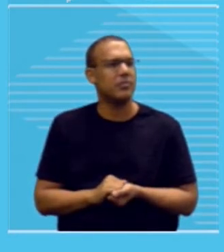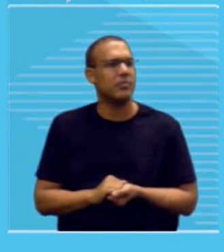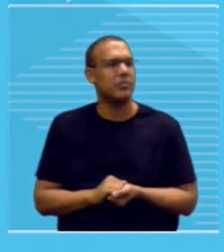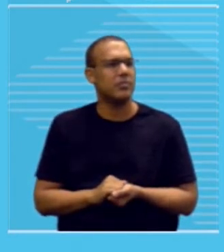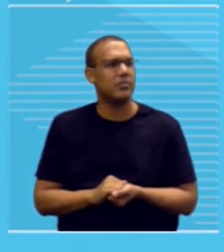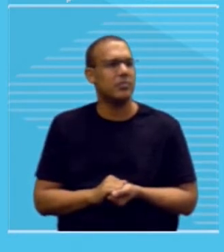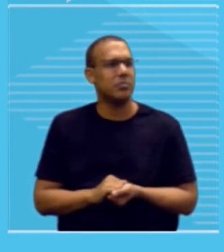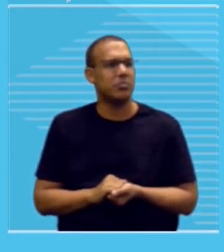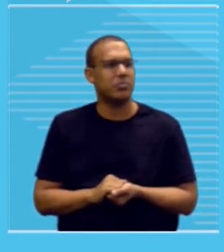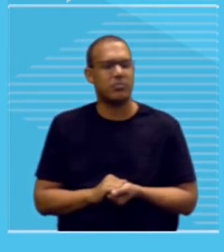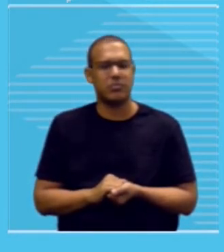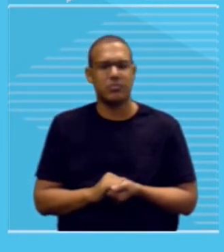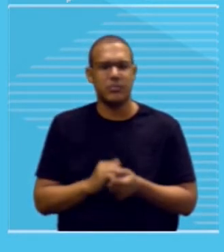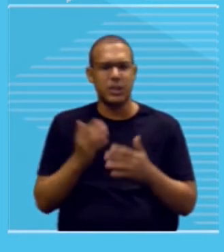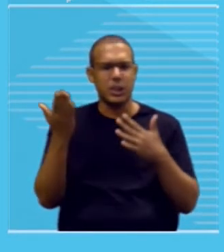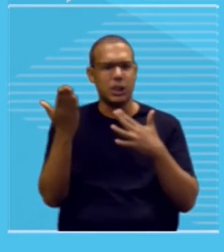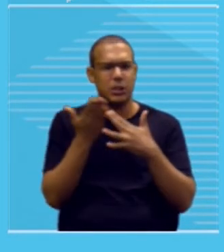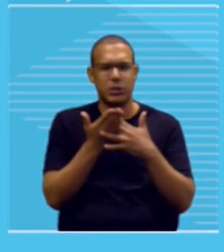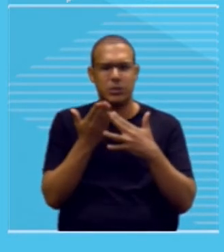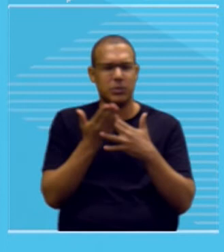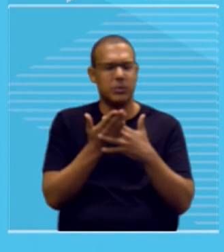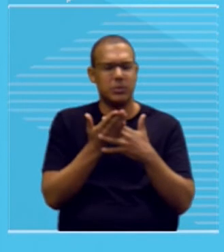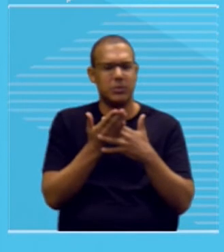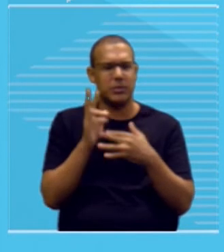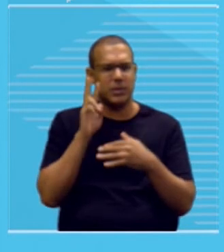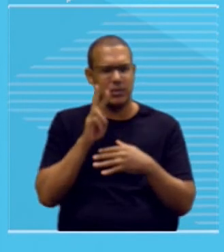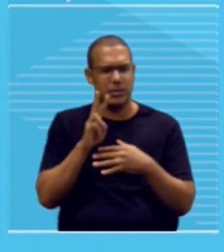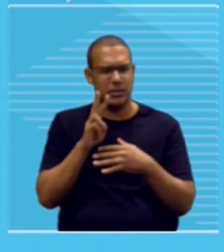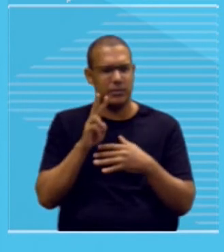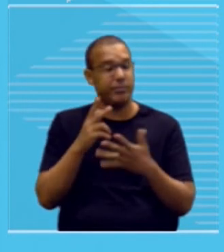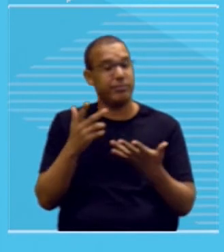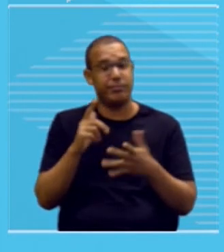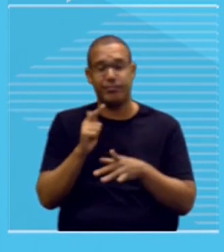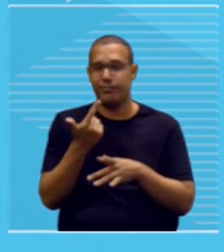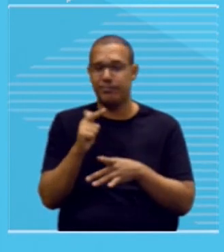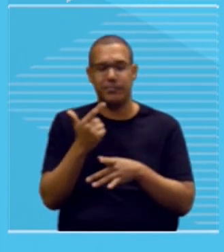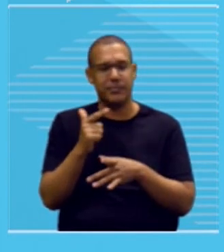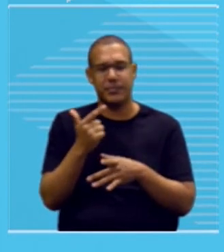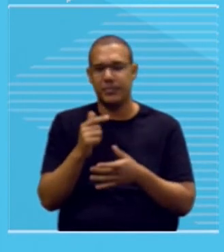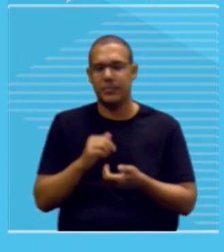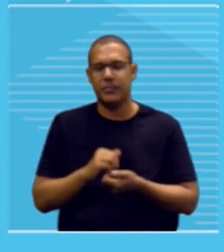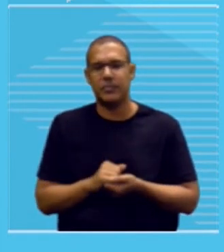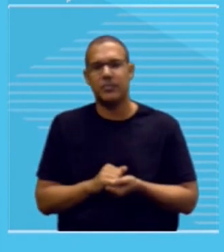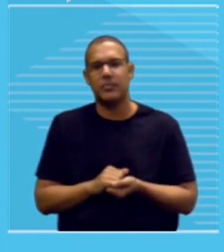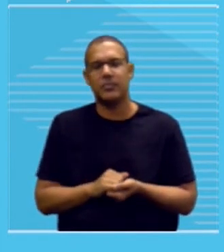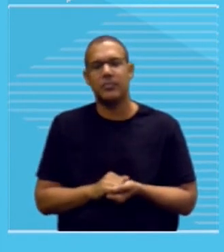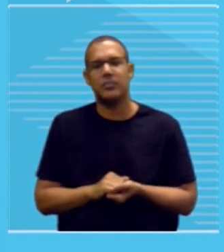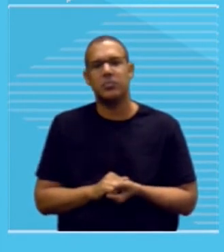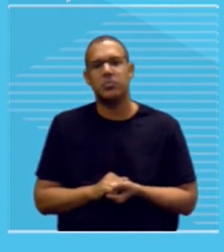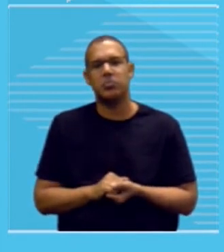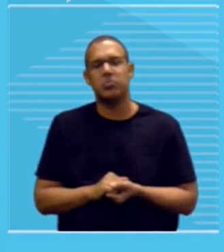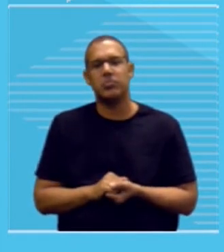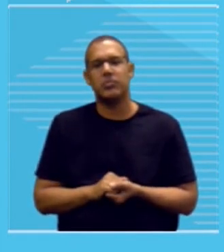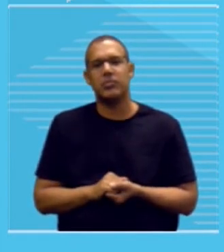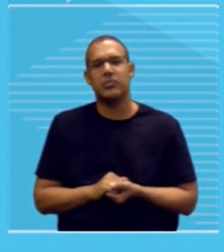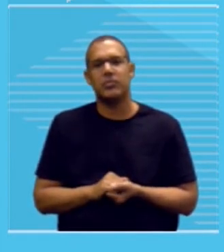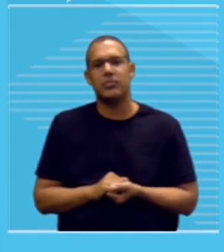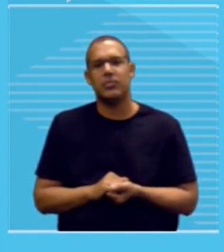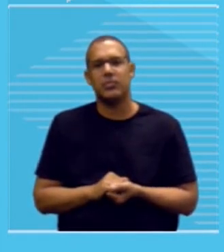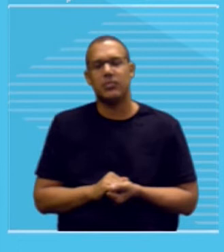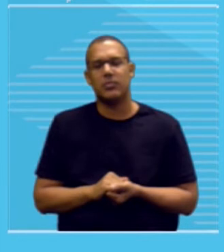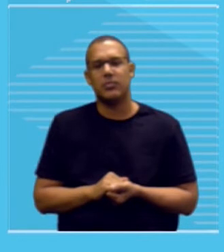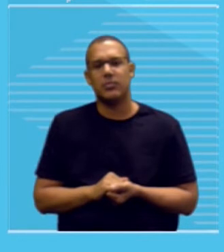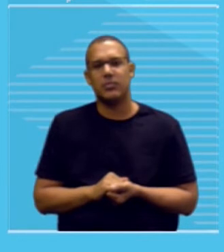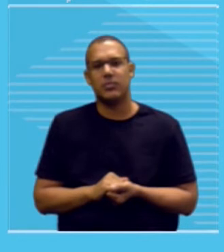relativa desconta alguma coisa assim não né galera tinha isso não né nana nina não não falou de preço